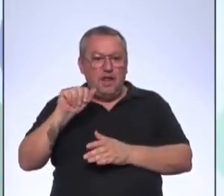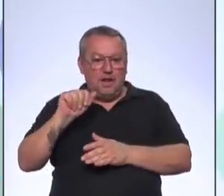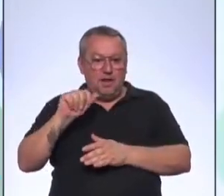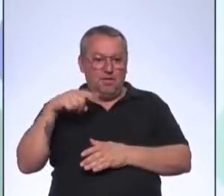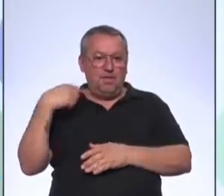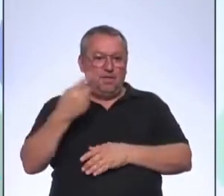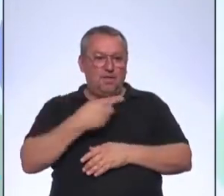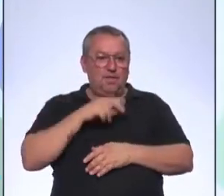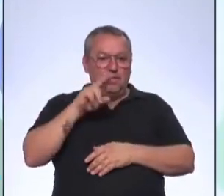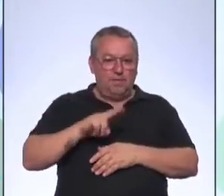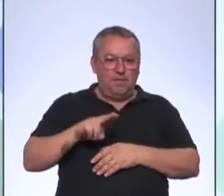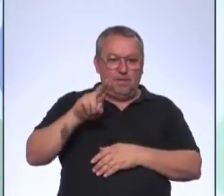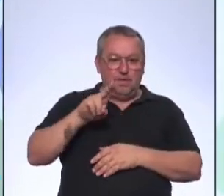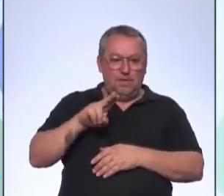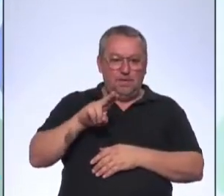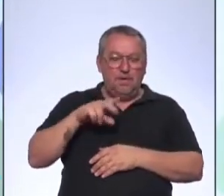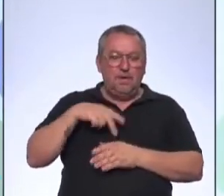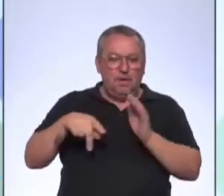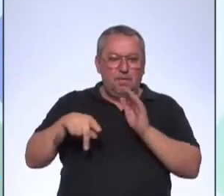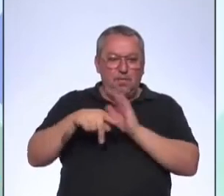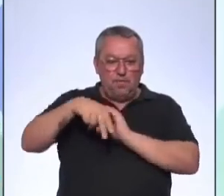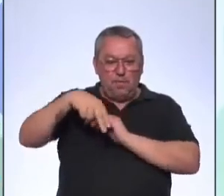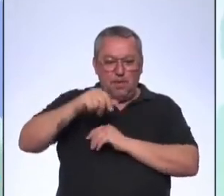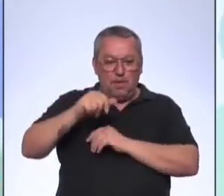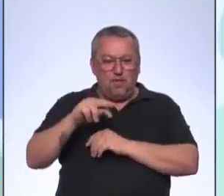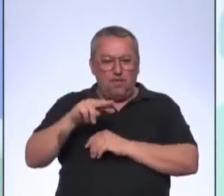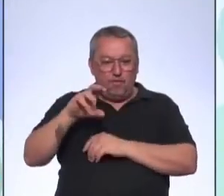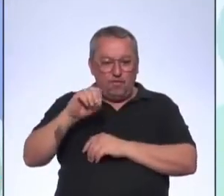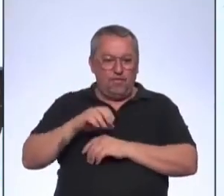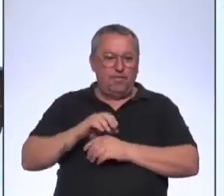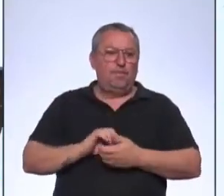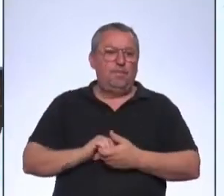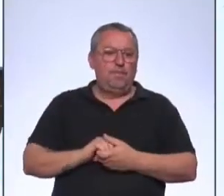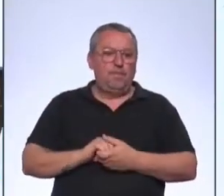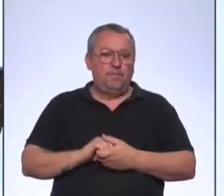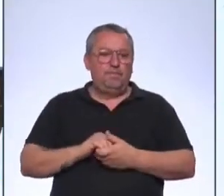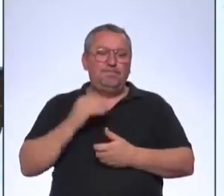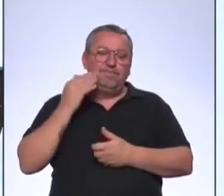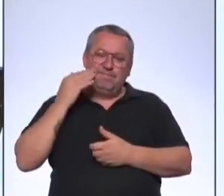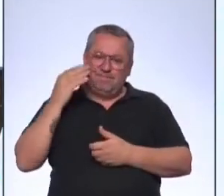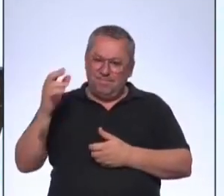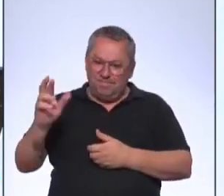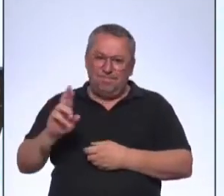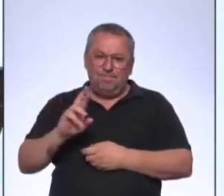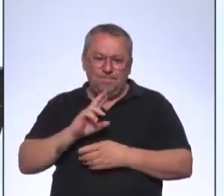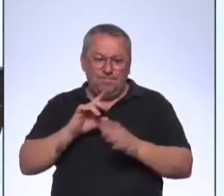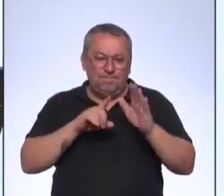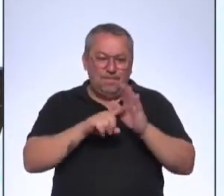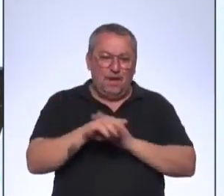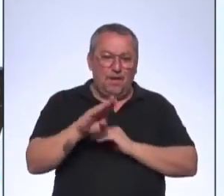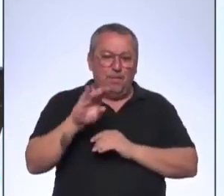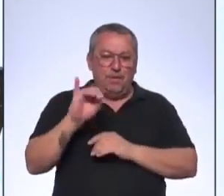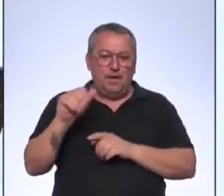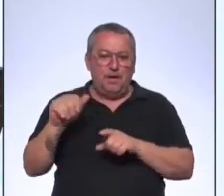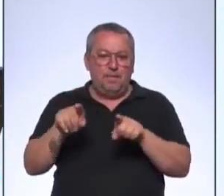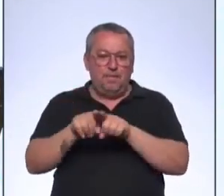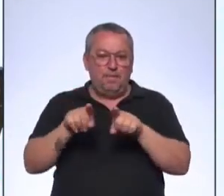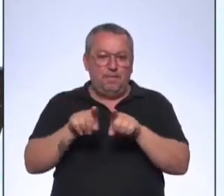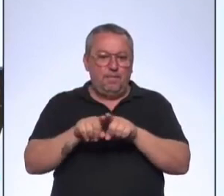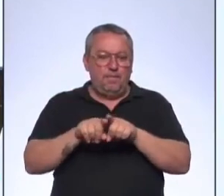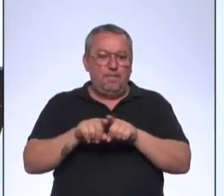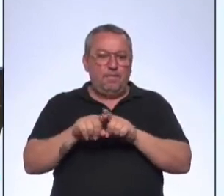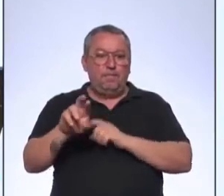podemos dizer que eram os nativos da terra. Obrigada aí por responder à pergunta da Beatriz. Agora, acerca